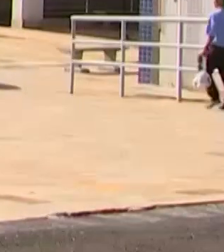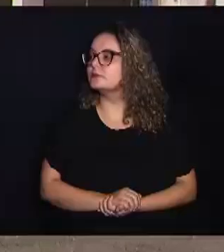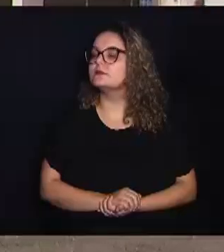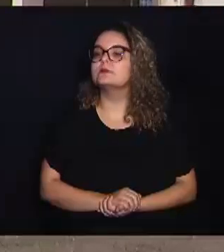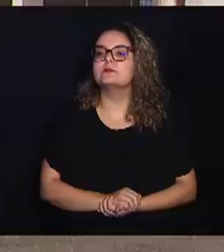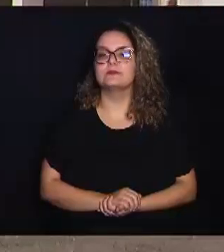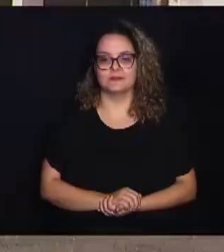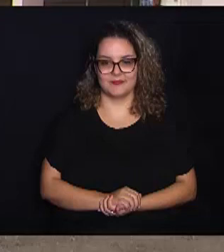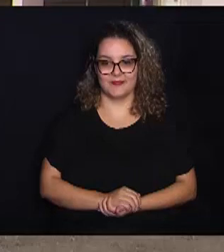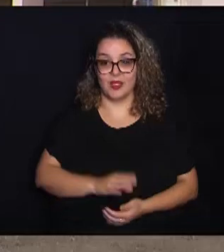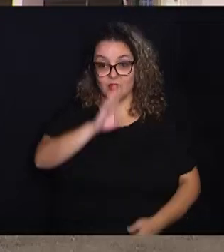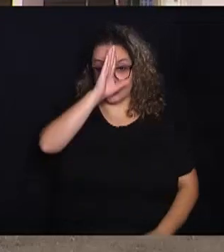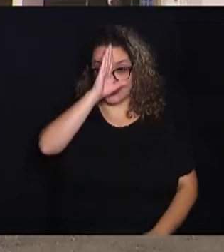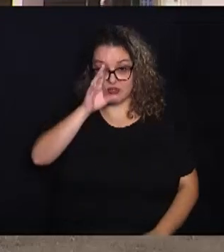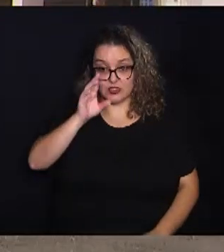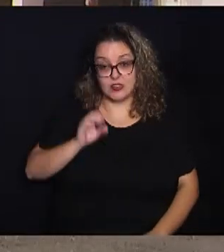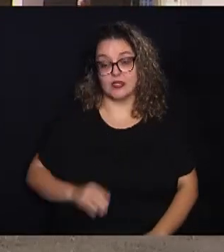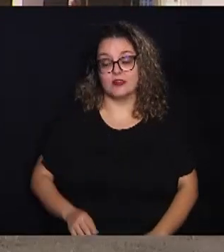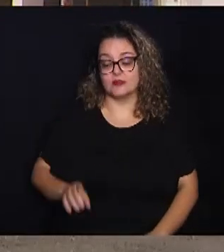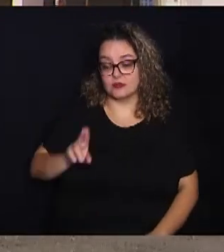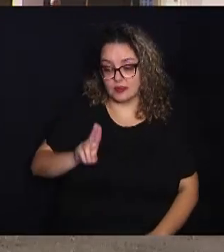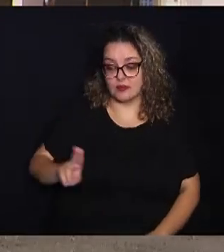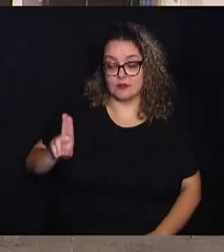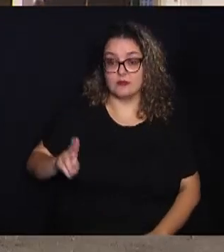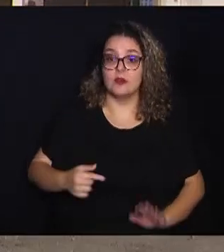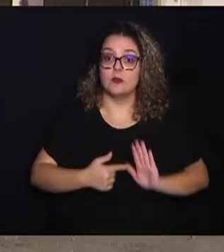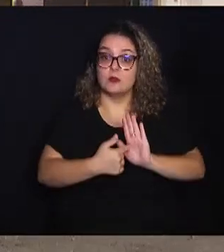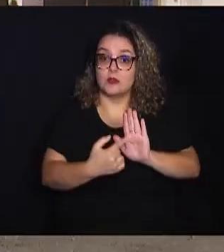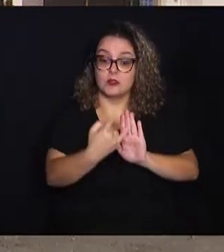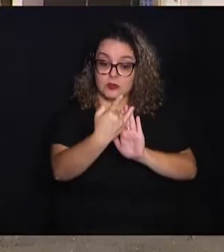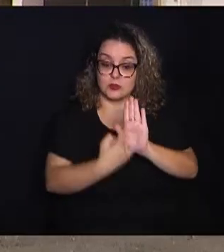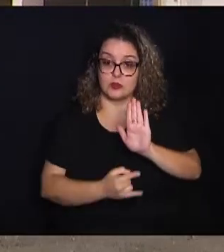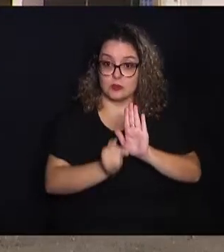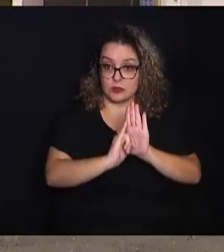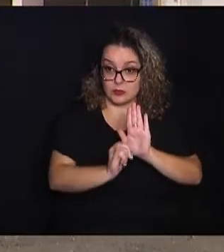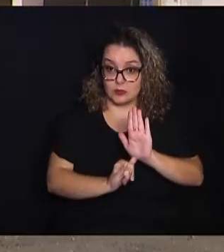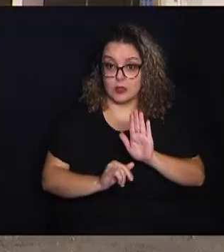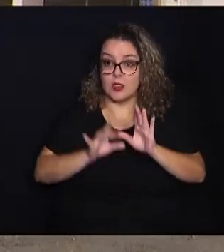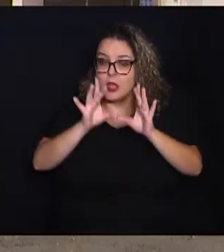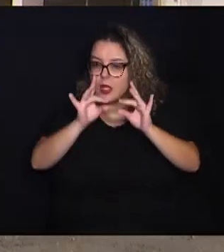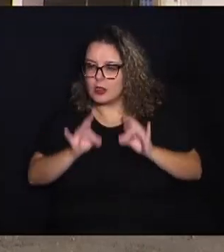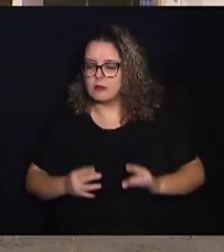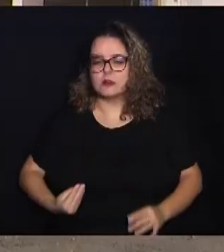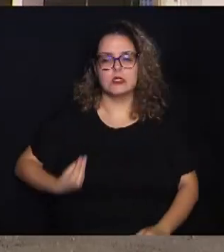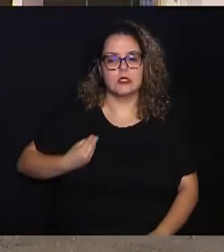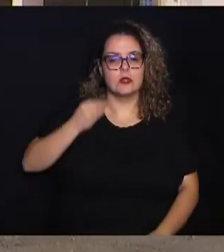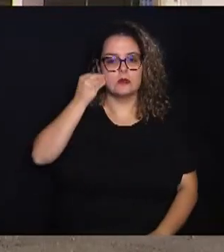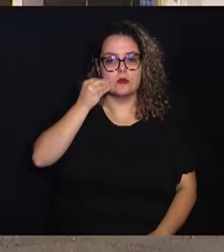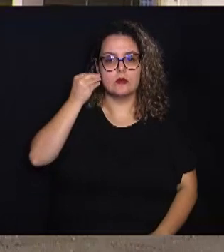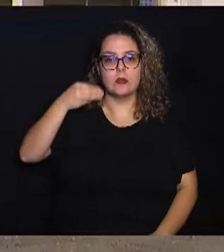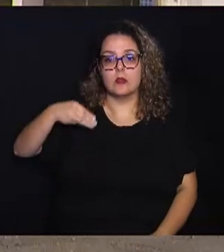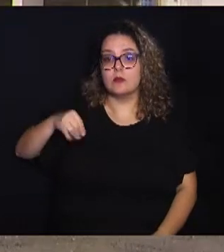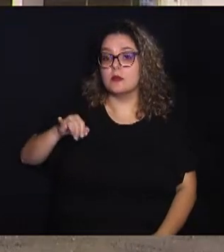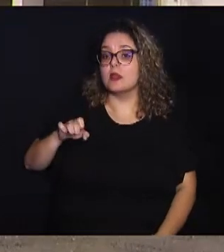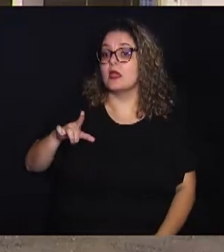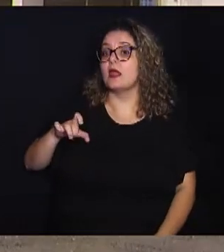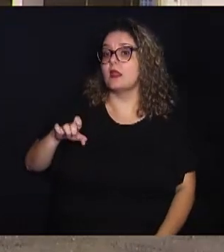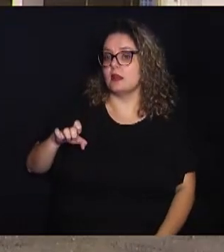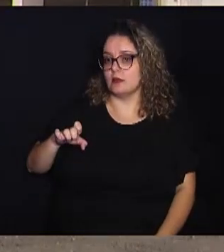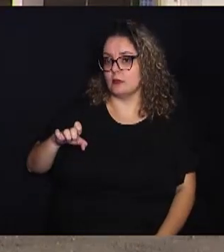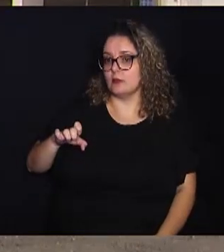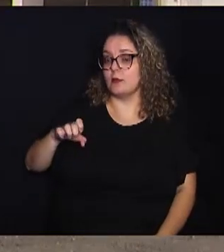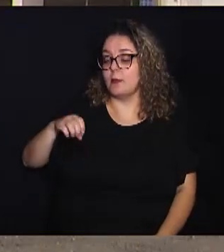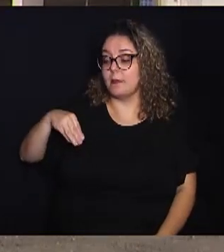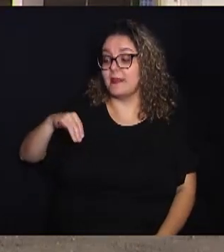O Direto da Universidade vai mostrar agora um documentário sobre a definição e vivência da mielomeningocele, que é